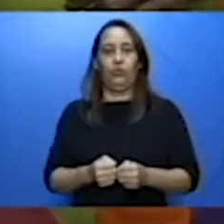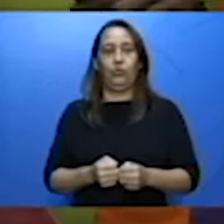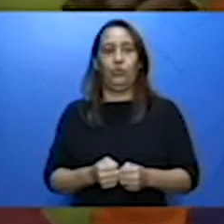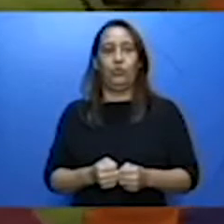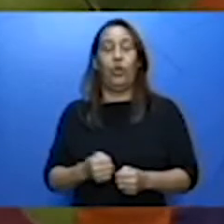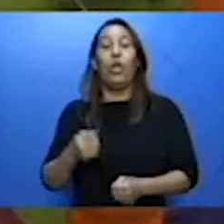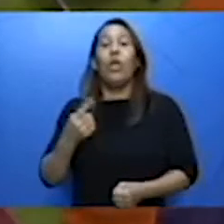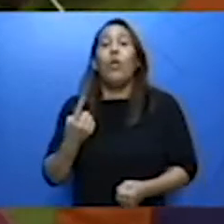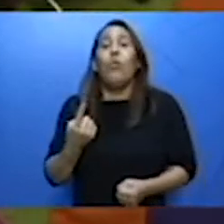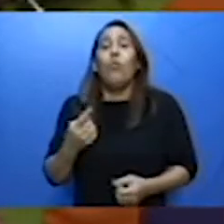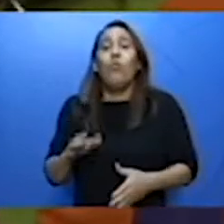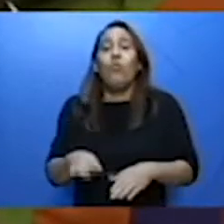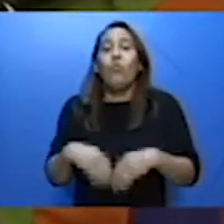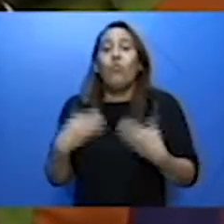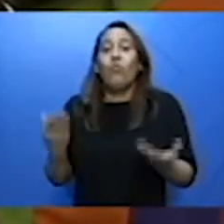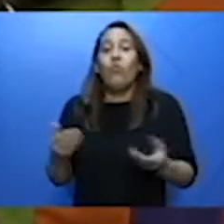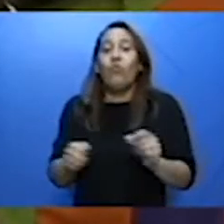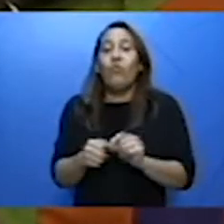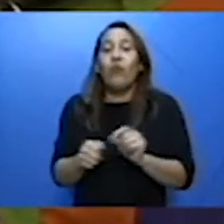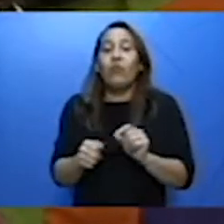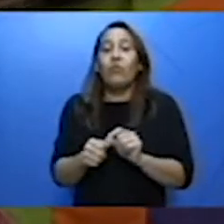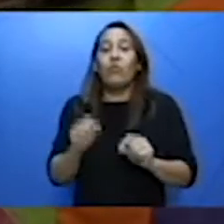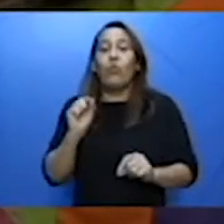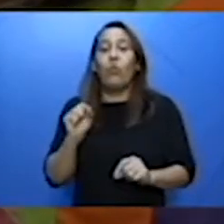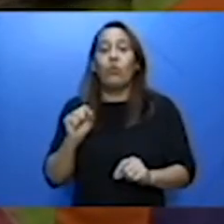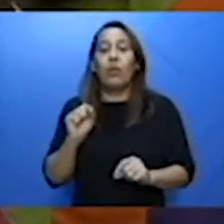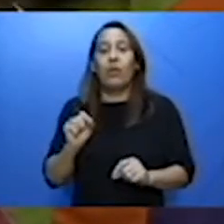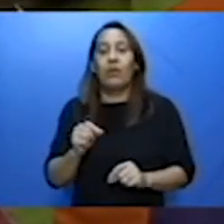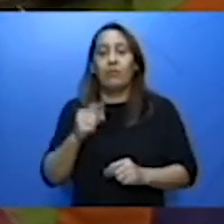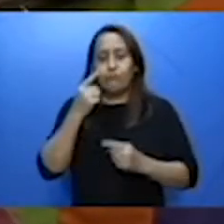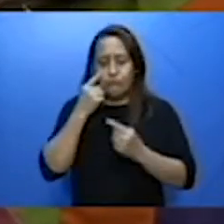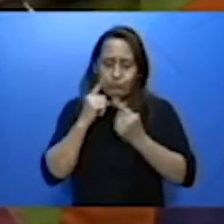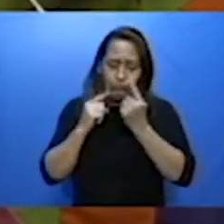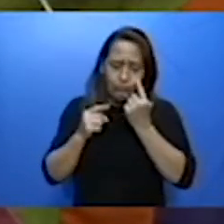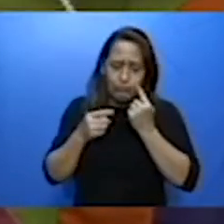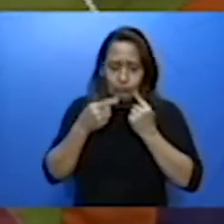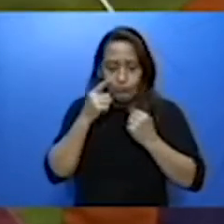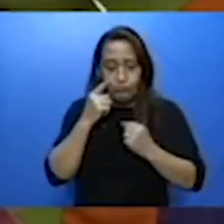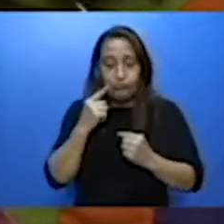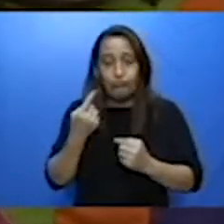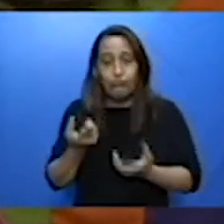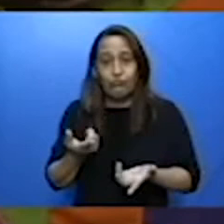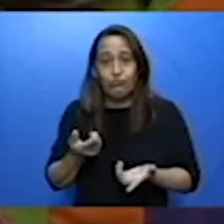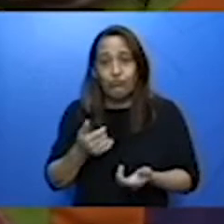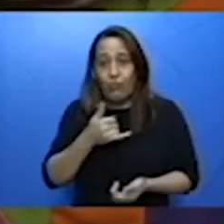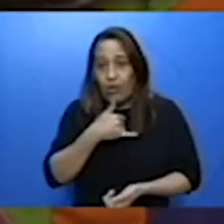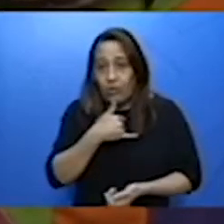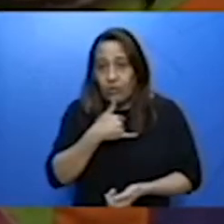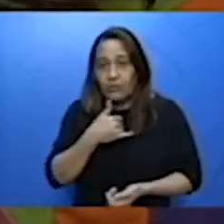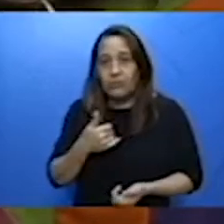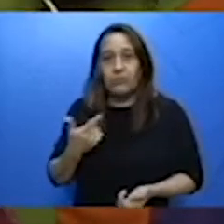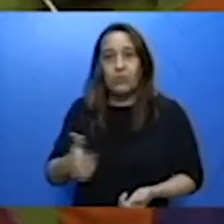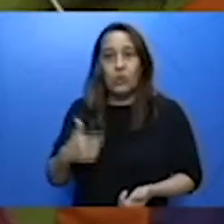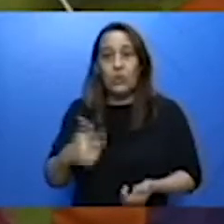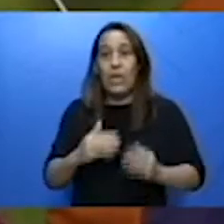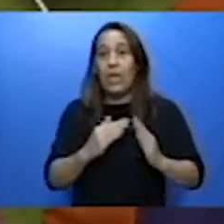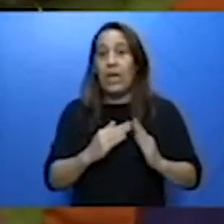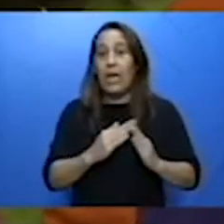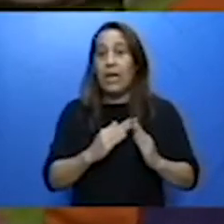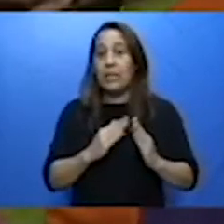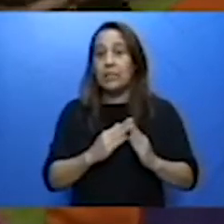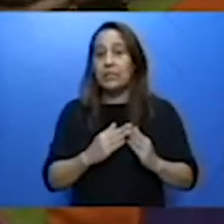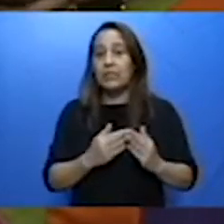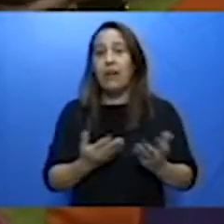o 1, gente, que é dezena, que vale 10, ele vai chorar? Vai ficar sem casa? E se